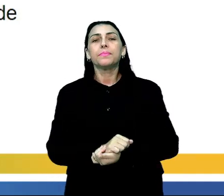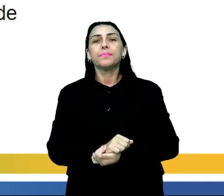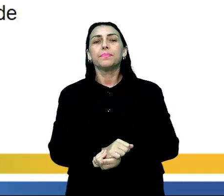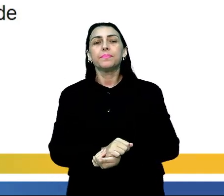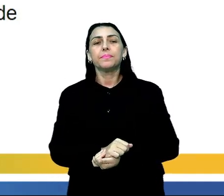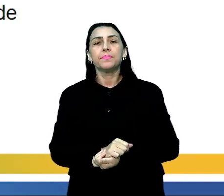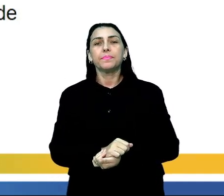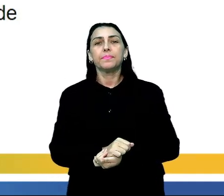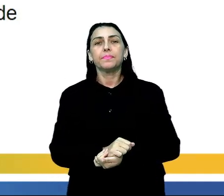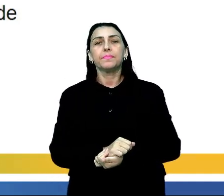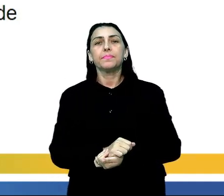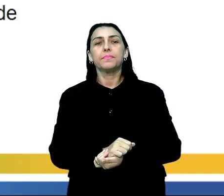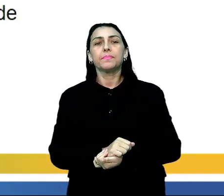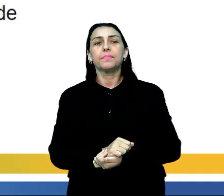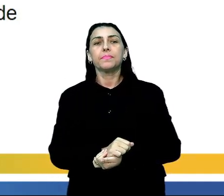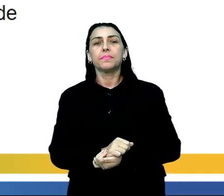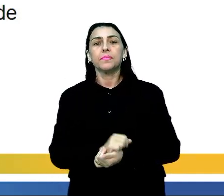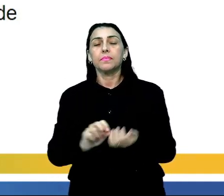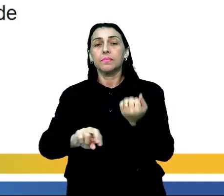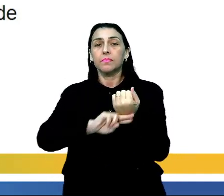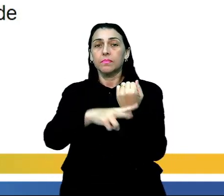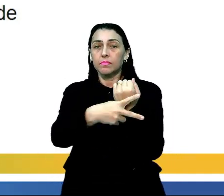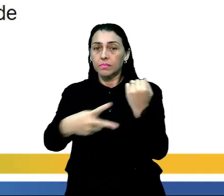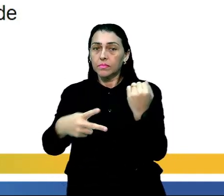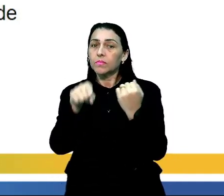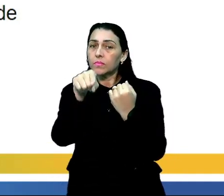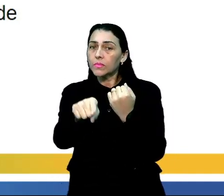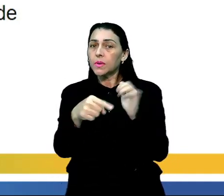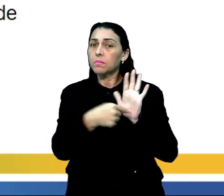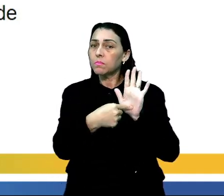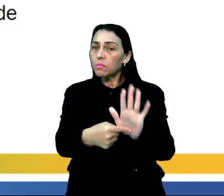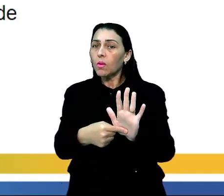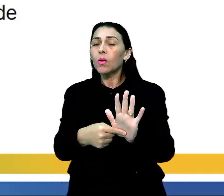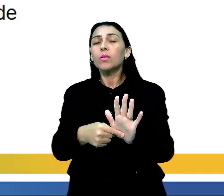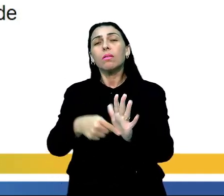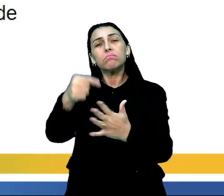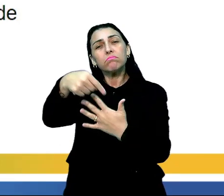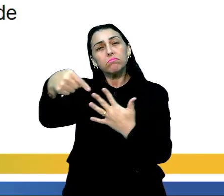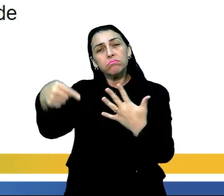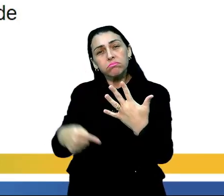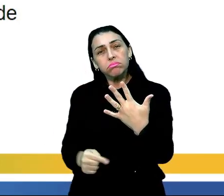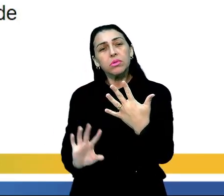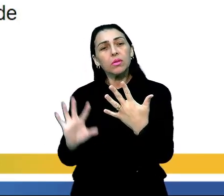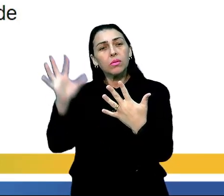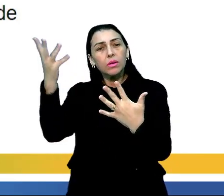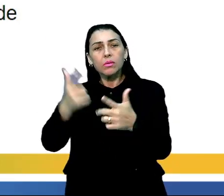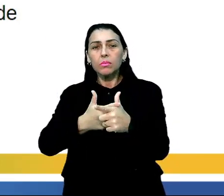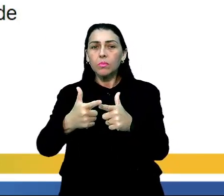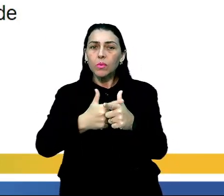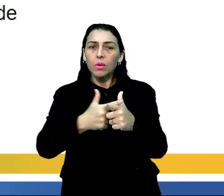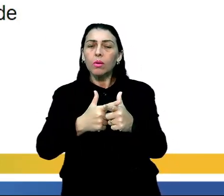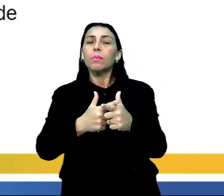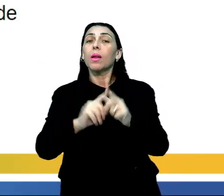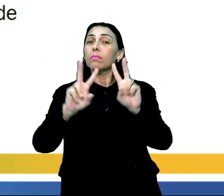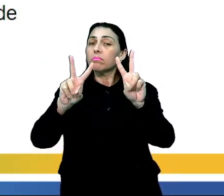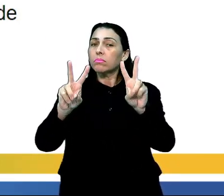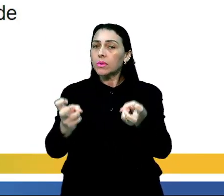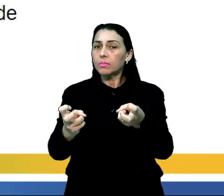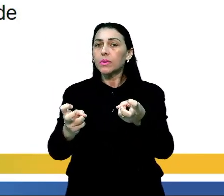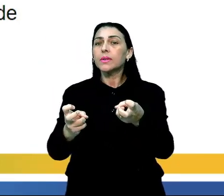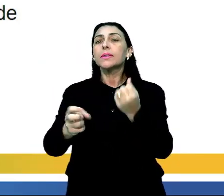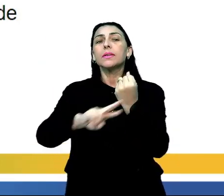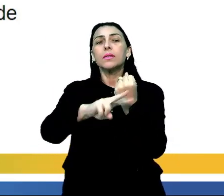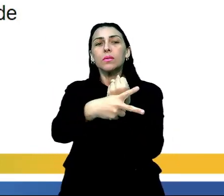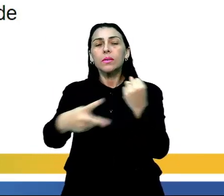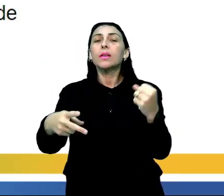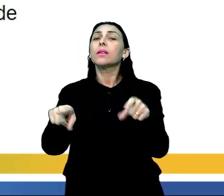E aí vamos lá. Na causa e consequência, você aponta os aspectos que causam o problema discutido pela